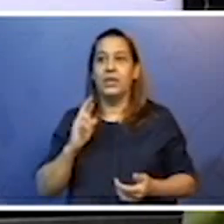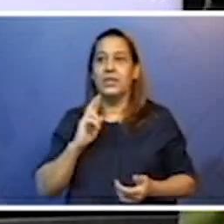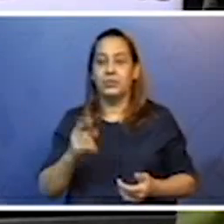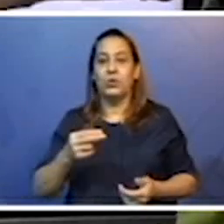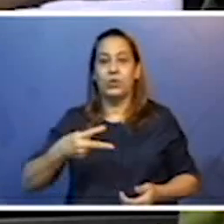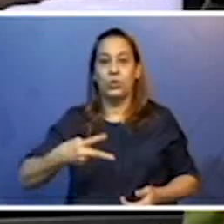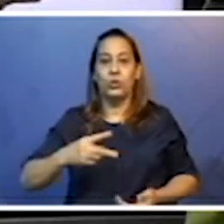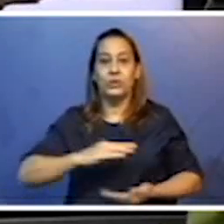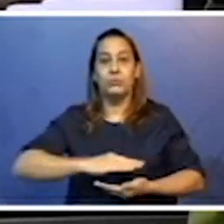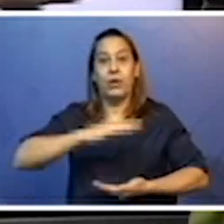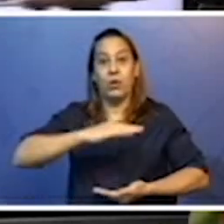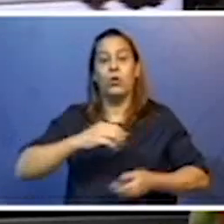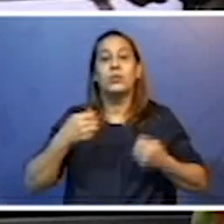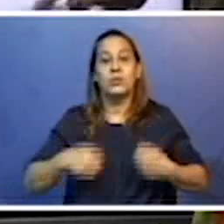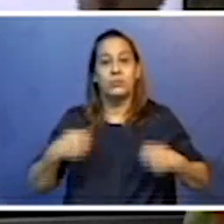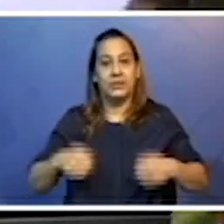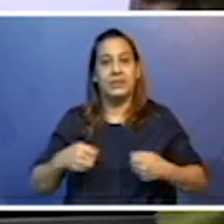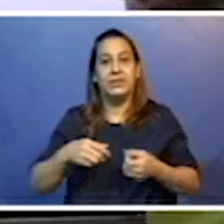aqui é o principal.